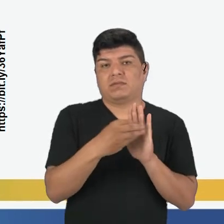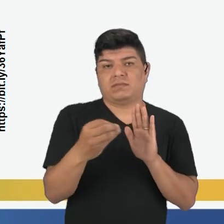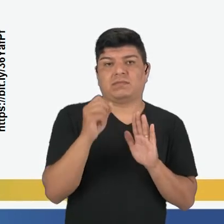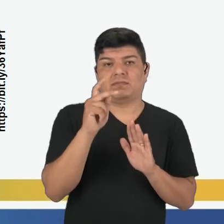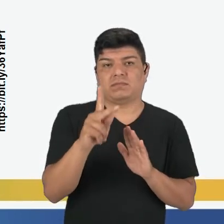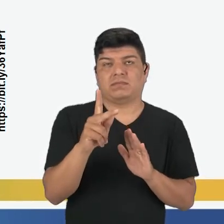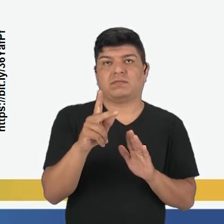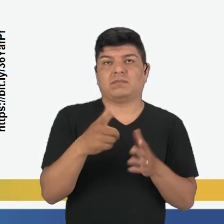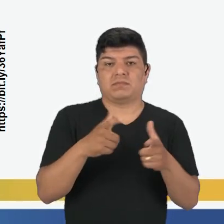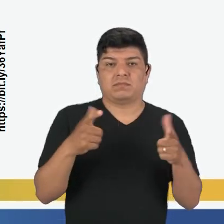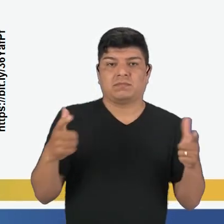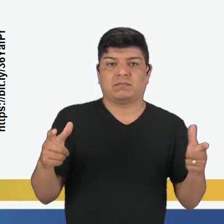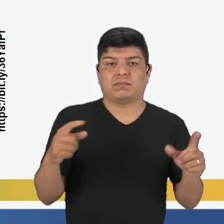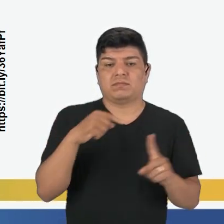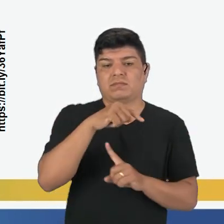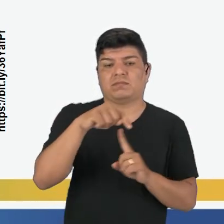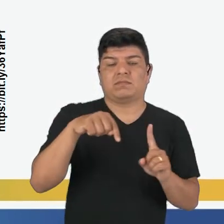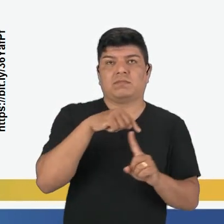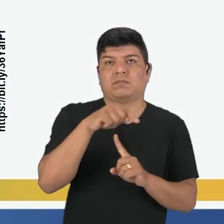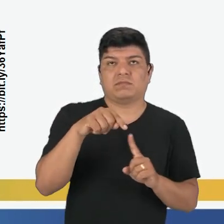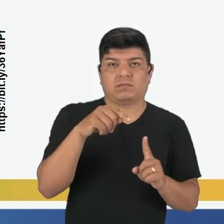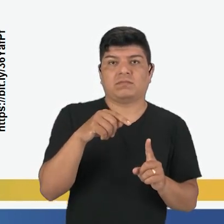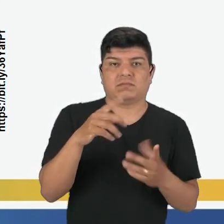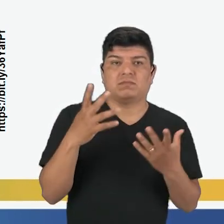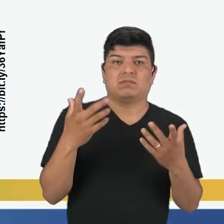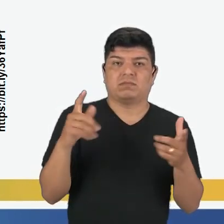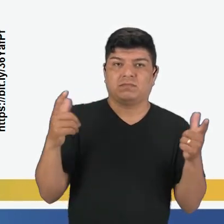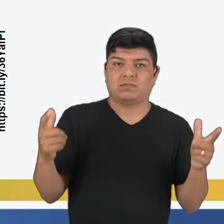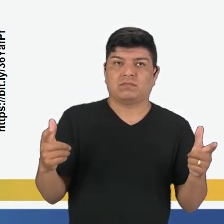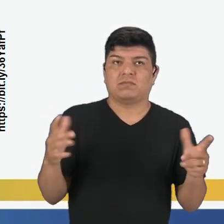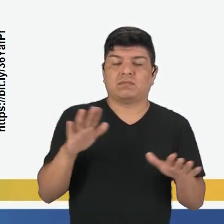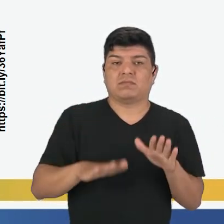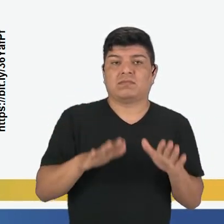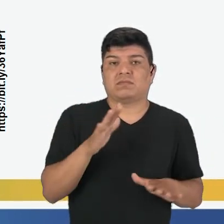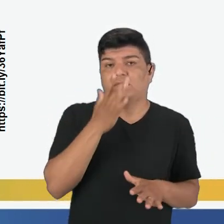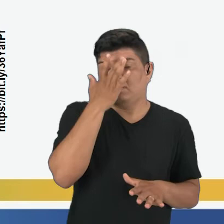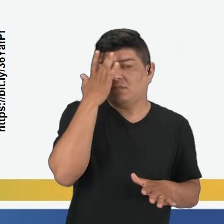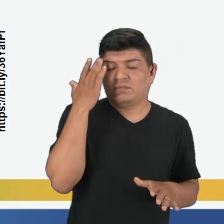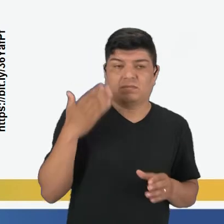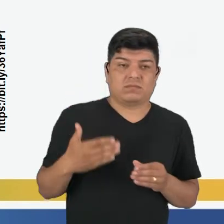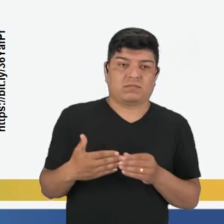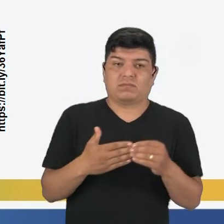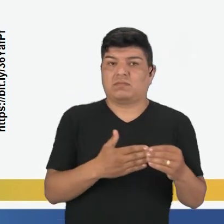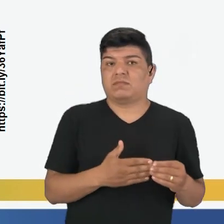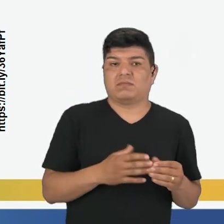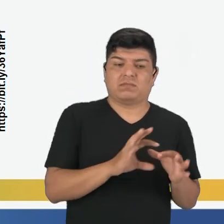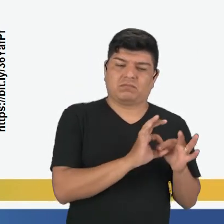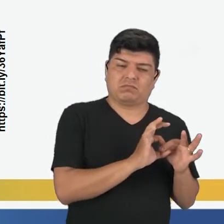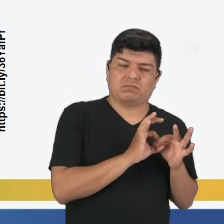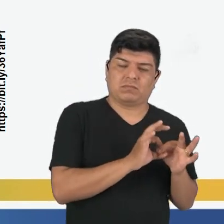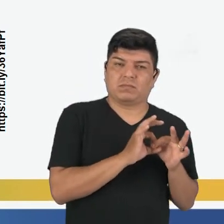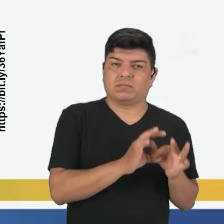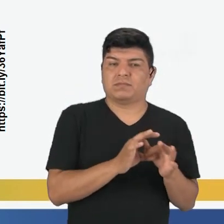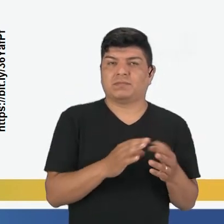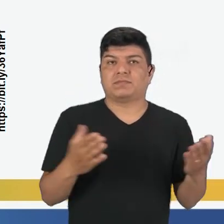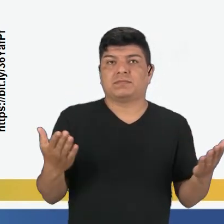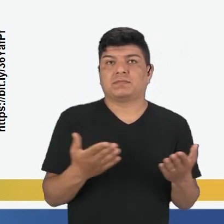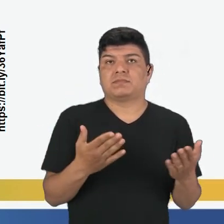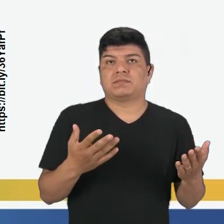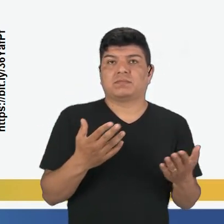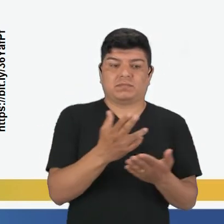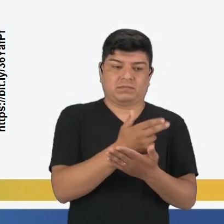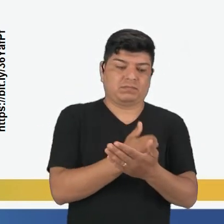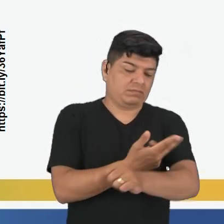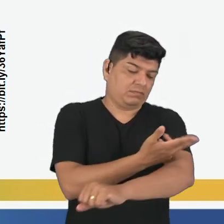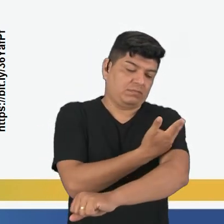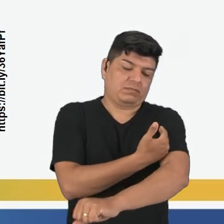né? Prolonga o sagrado. Interessante isso, né? Às vezes a pessoa carrega num cordão, hoje em dia até se usa em tatuagem,